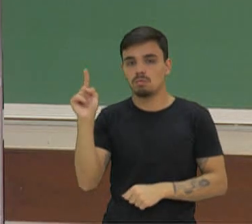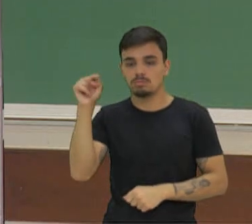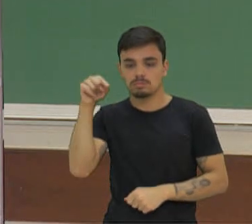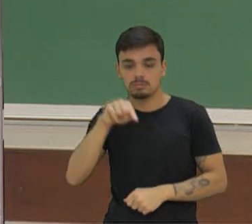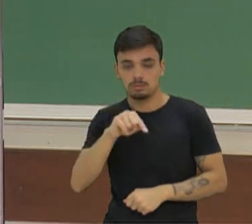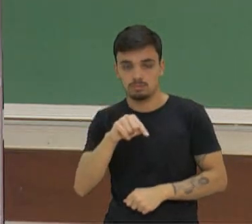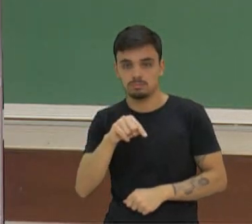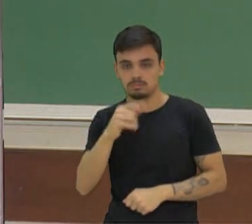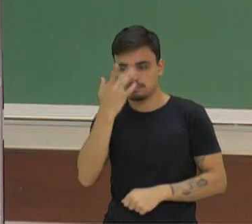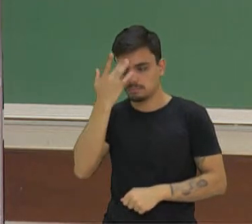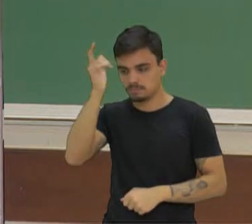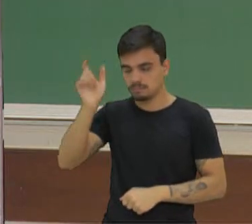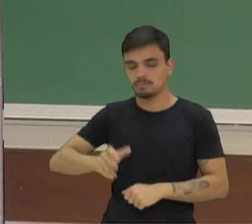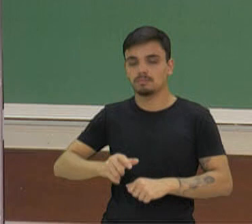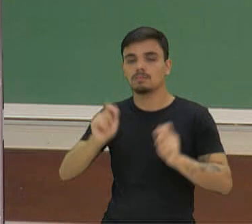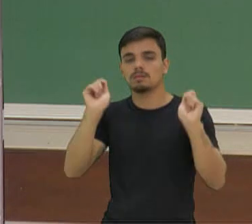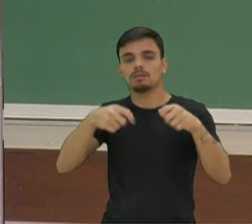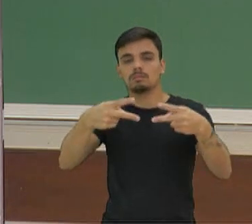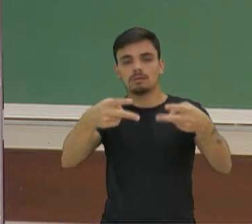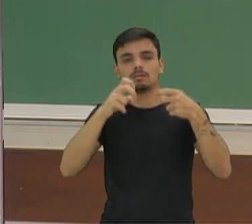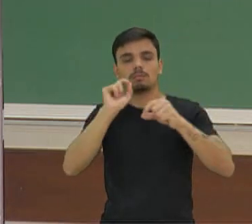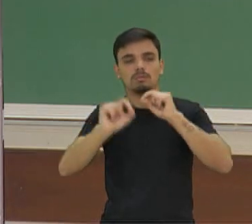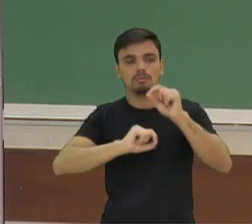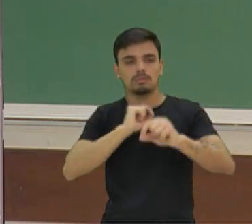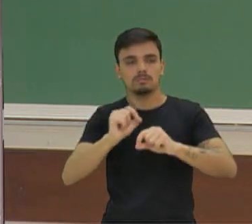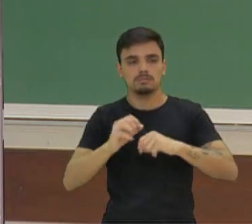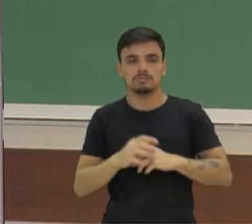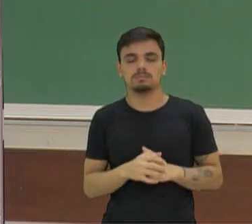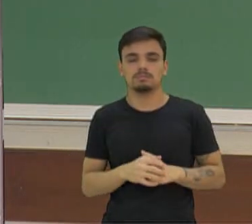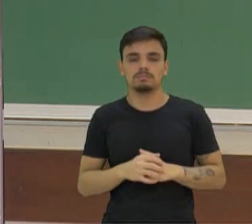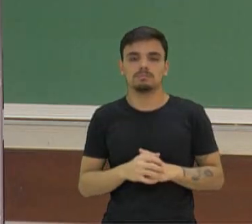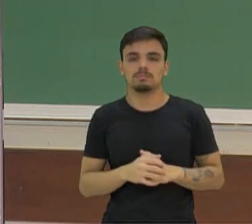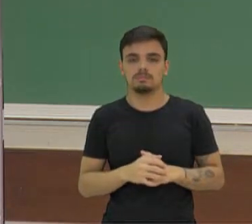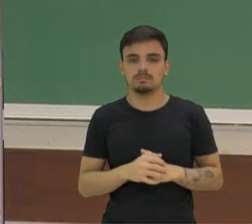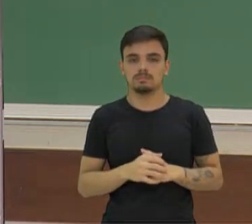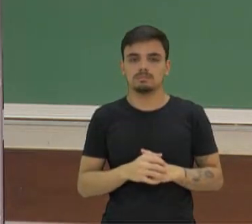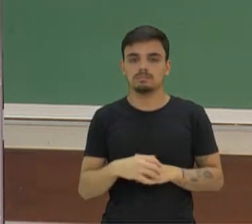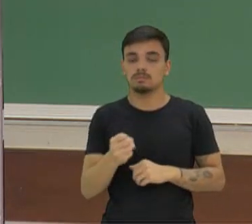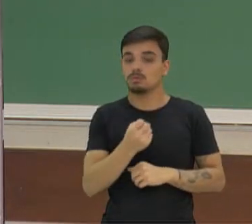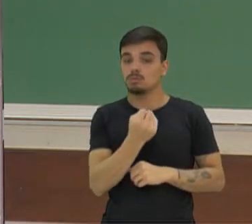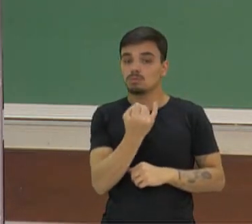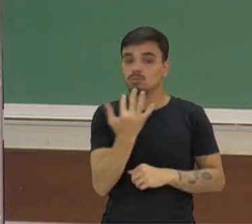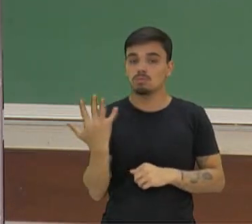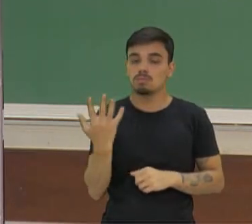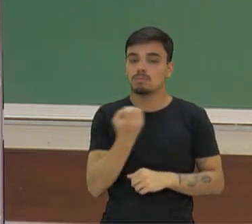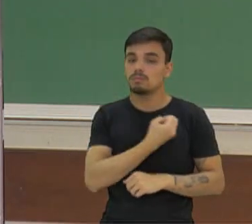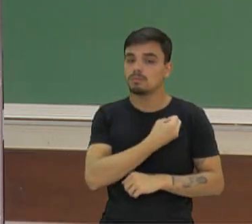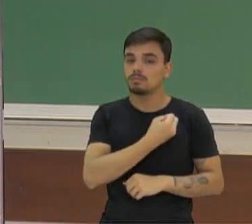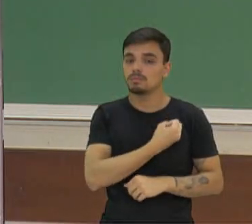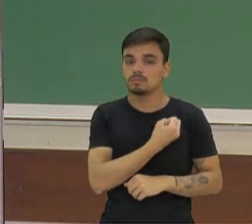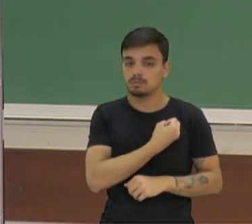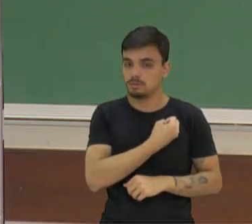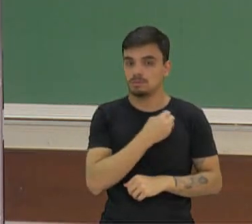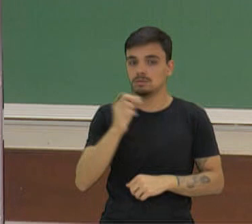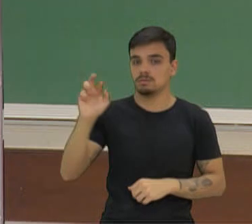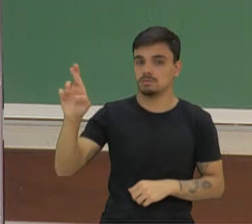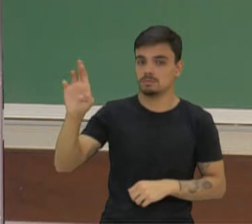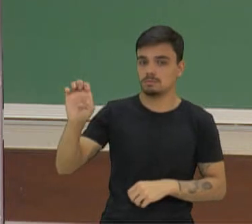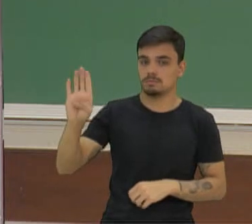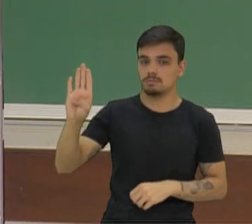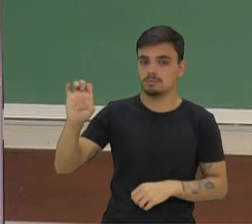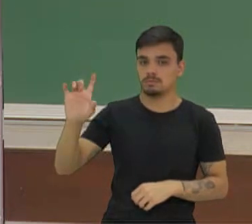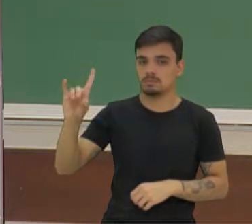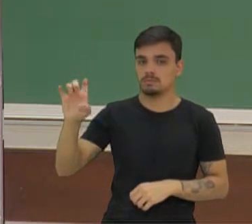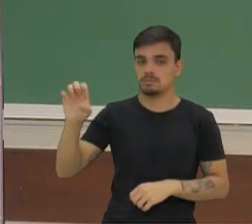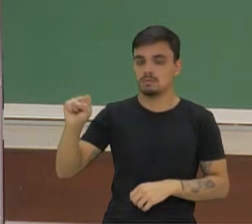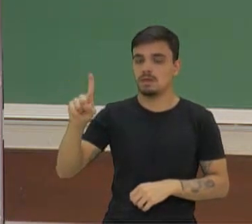que a gente consegue perceber? O número de rebeldes ele era maior do que o